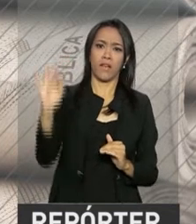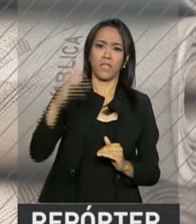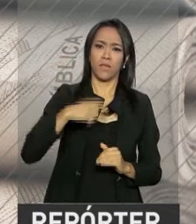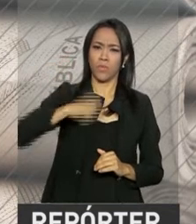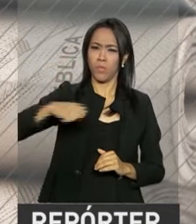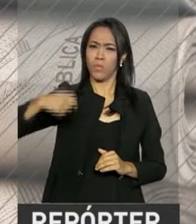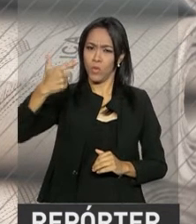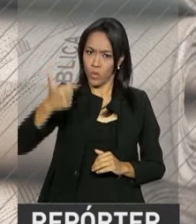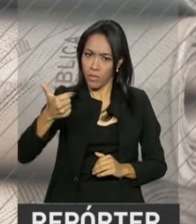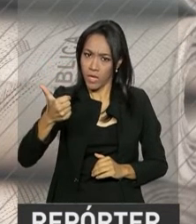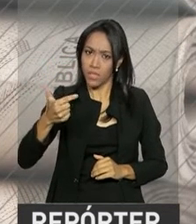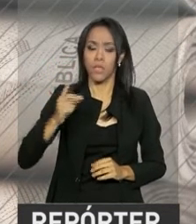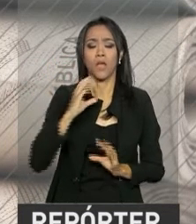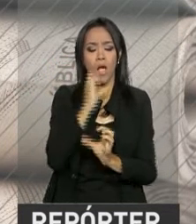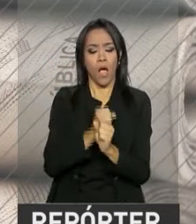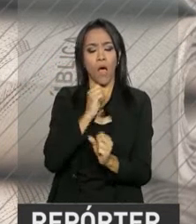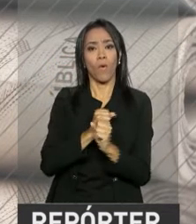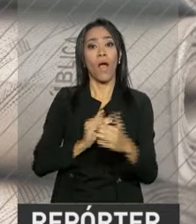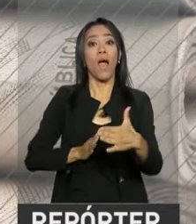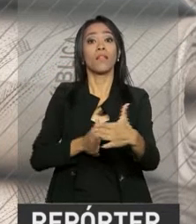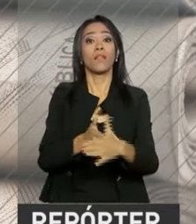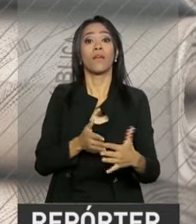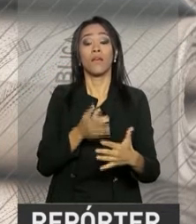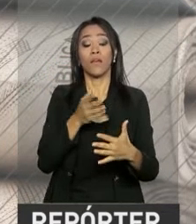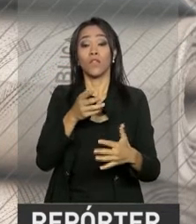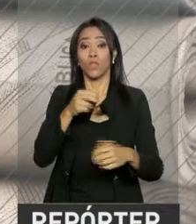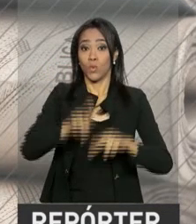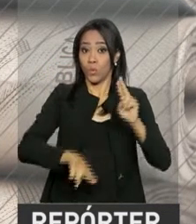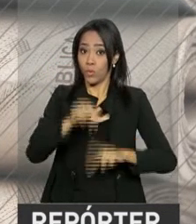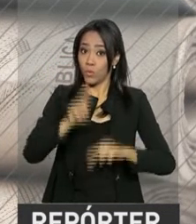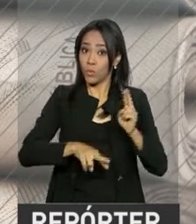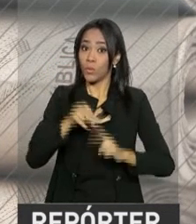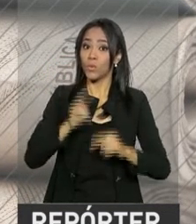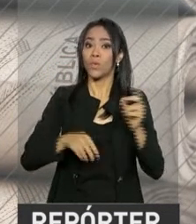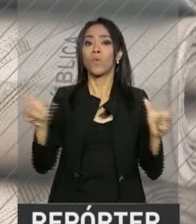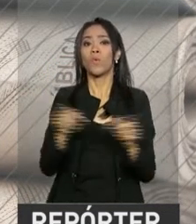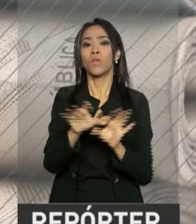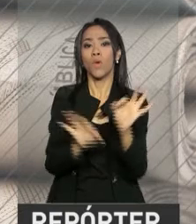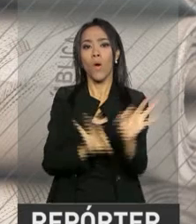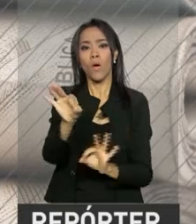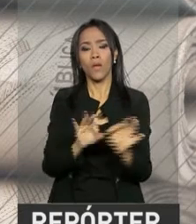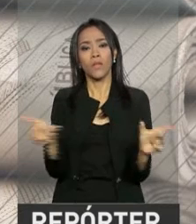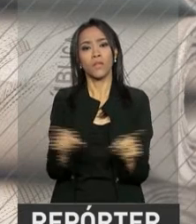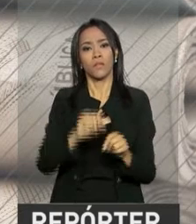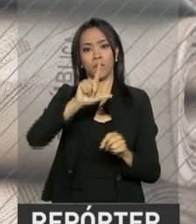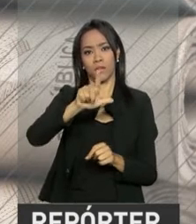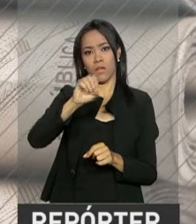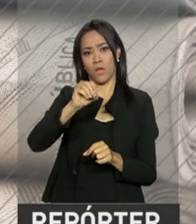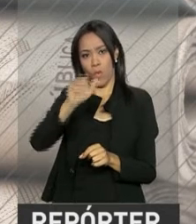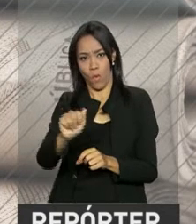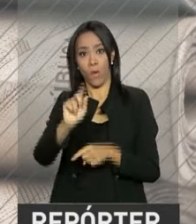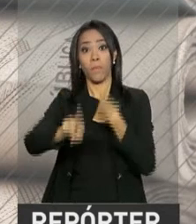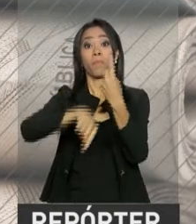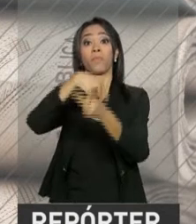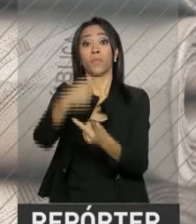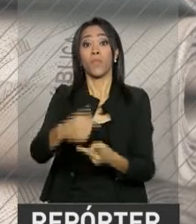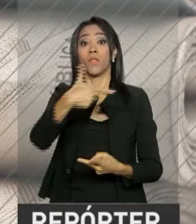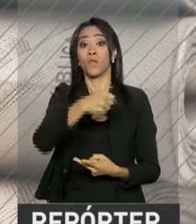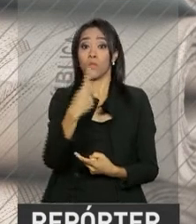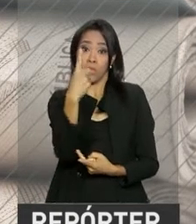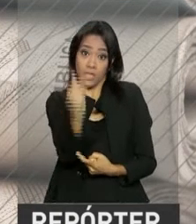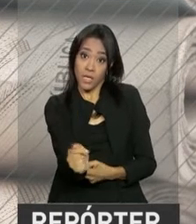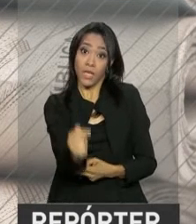meses o cálculo é feito até junho quando elaborada a lei orçamentária para o ano seguinte em 2017 as